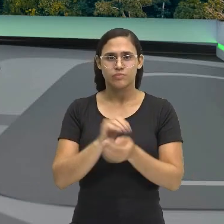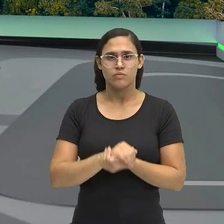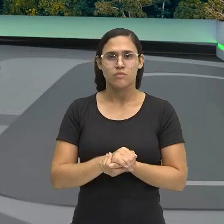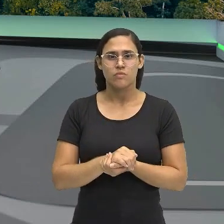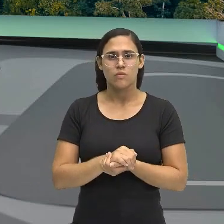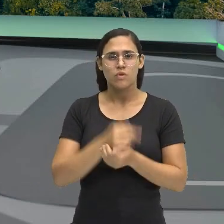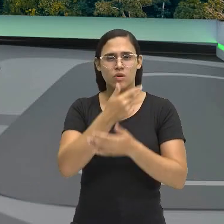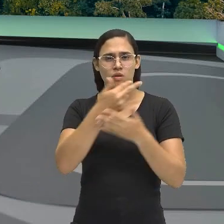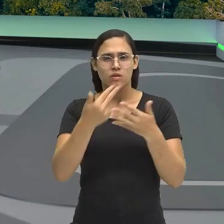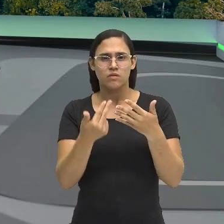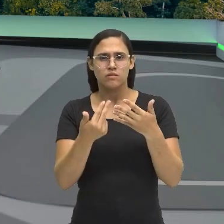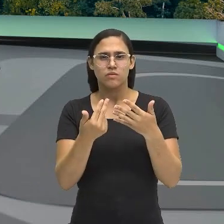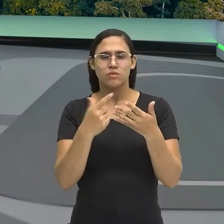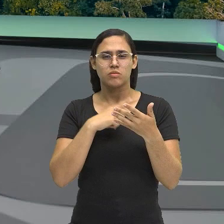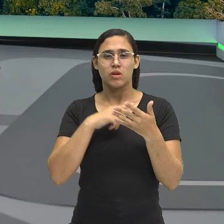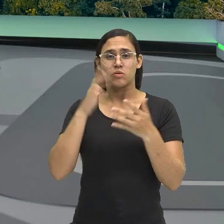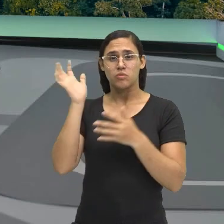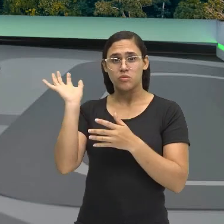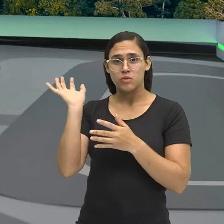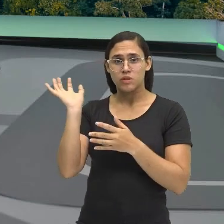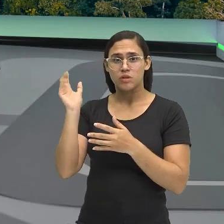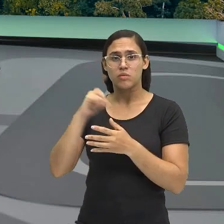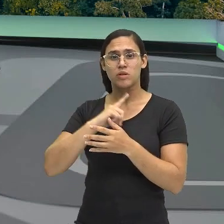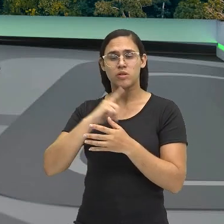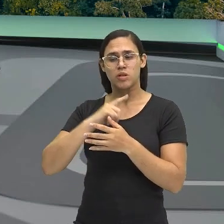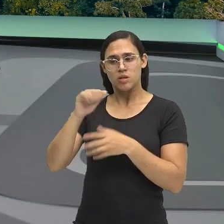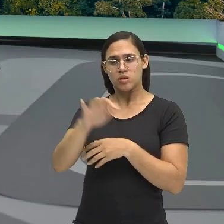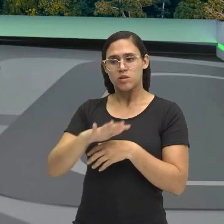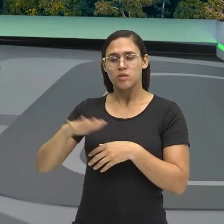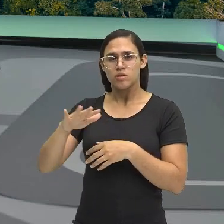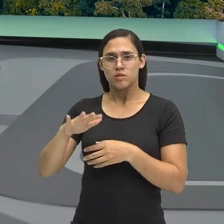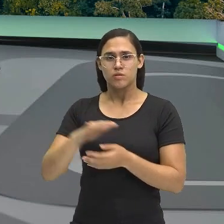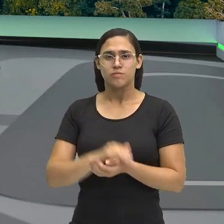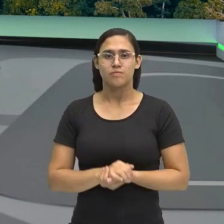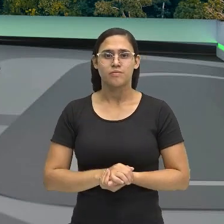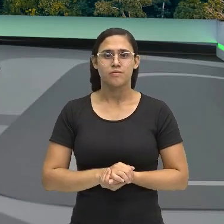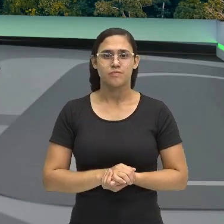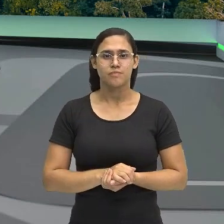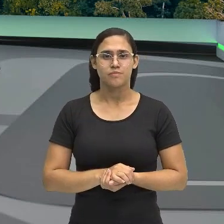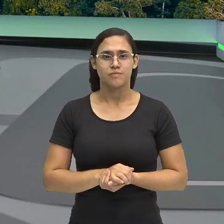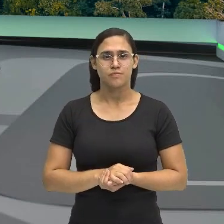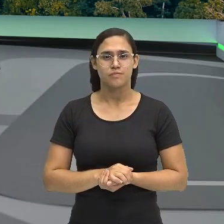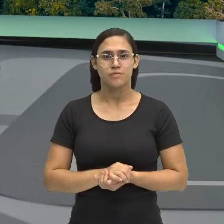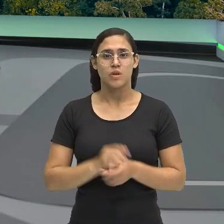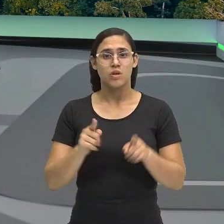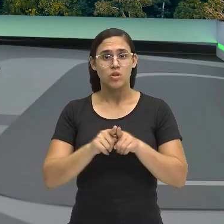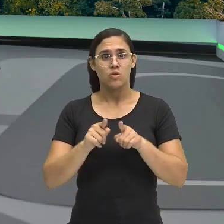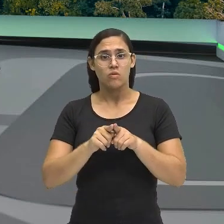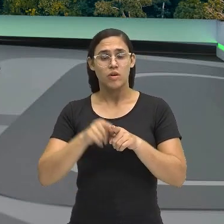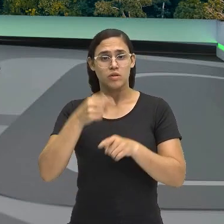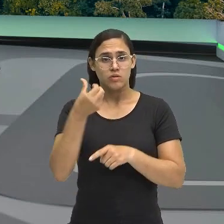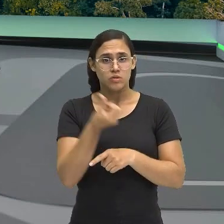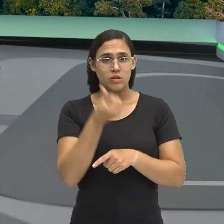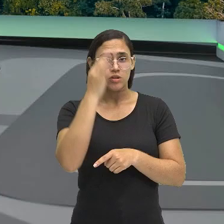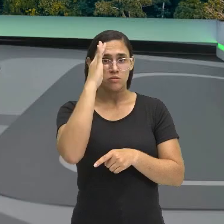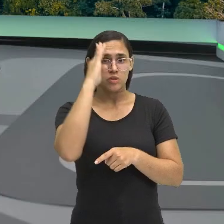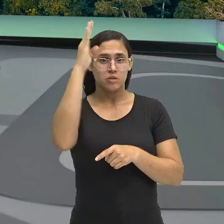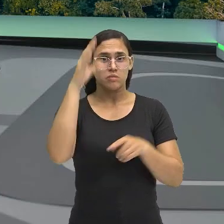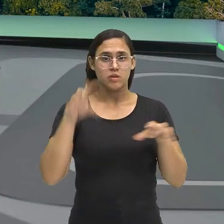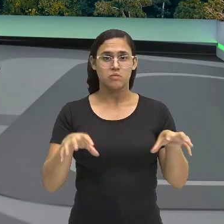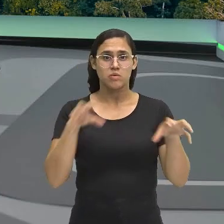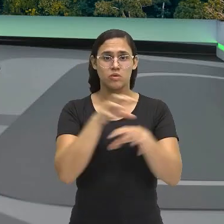encontra por conta do clima que se tem ali naquele local, tá? E aí a gente vai ver que são 6 os principais